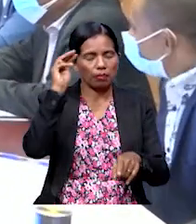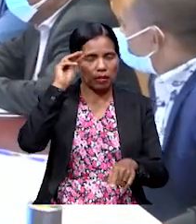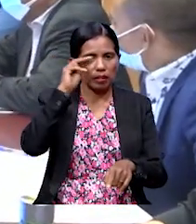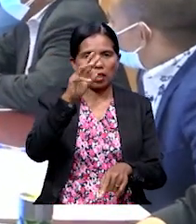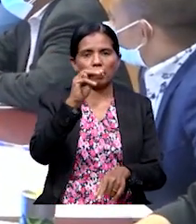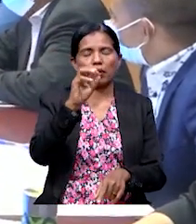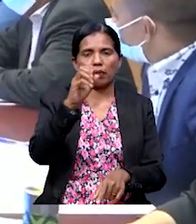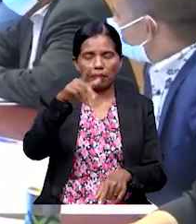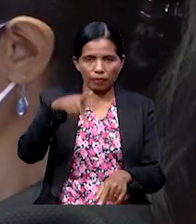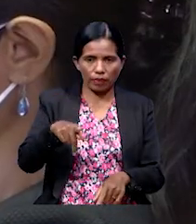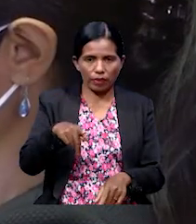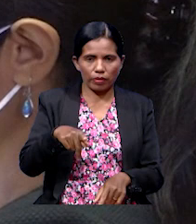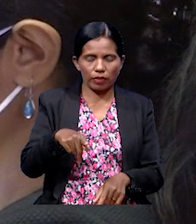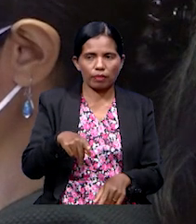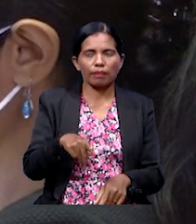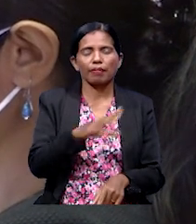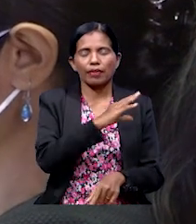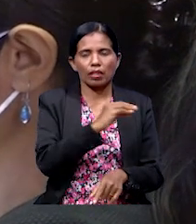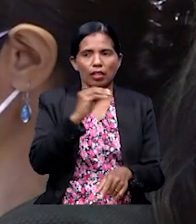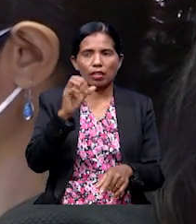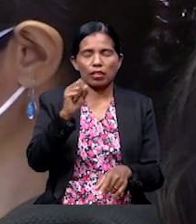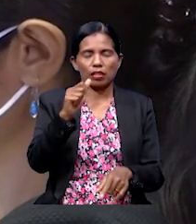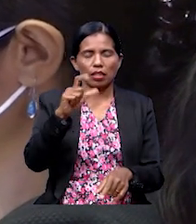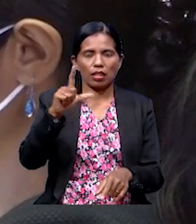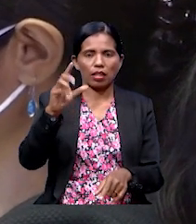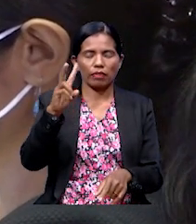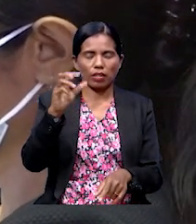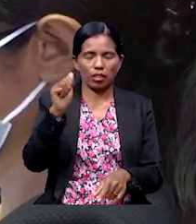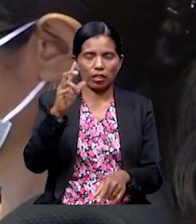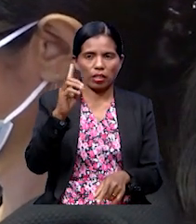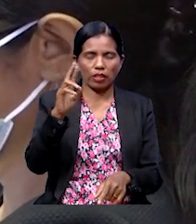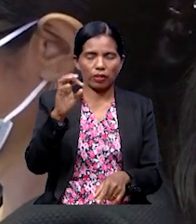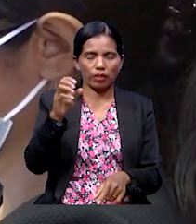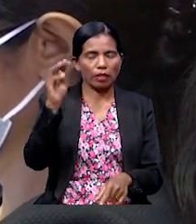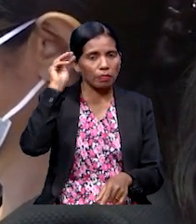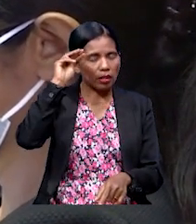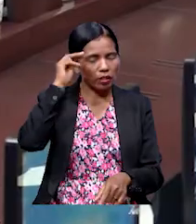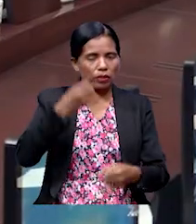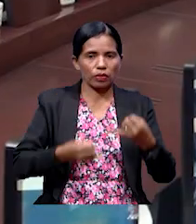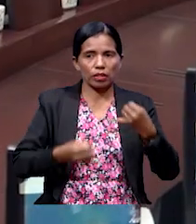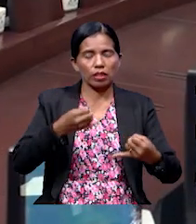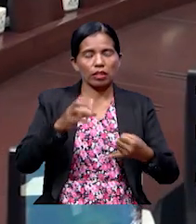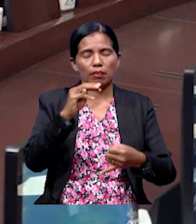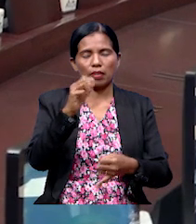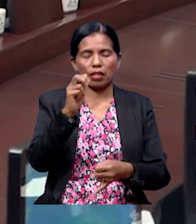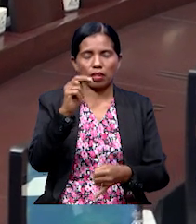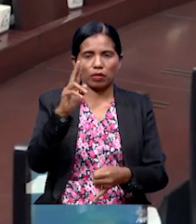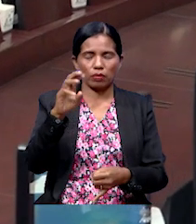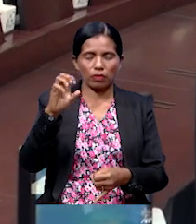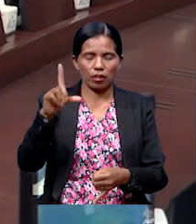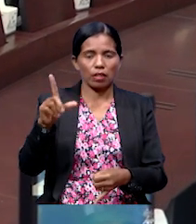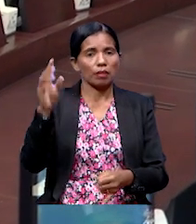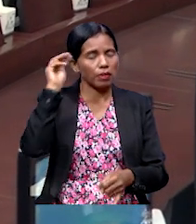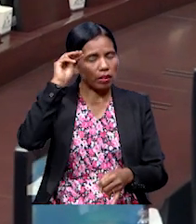Obras Públicas, Salvador dos Reis Pires, ministro Justiça, Manuel Cárceres, ministro Finanças, Rui Augusto